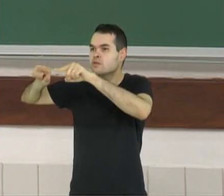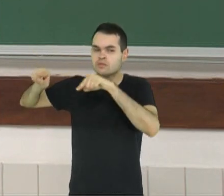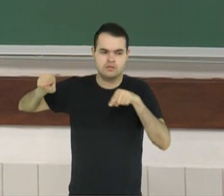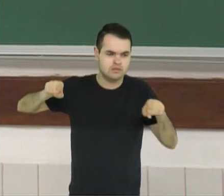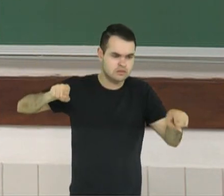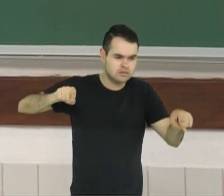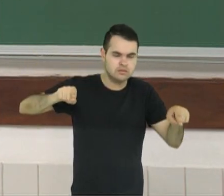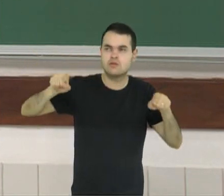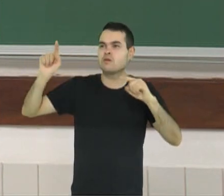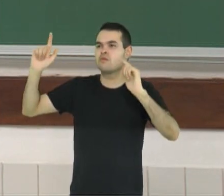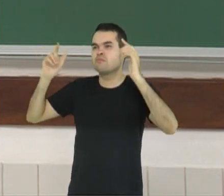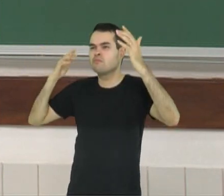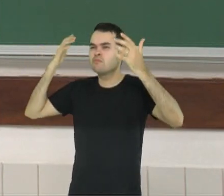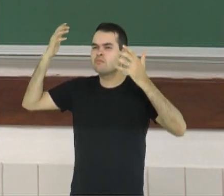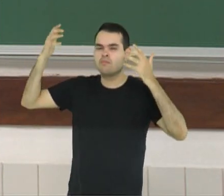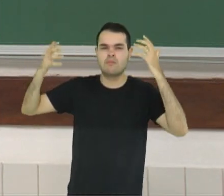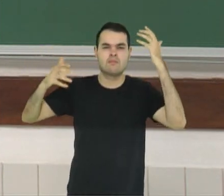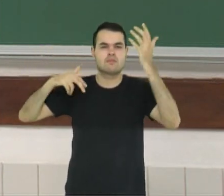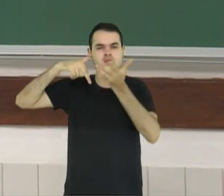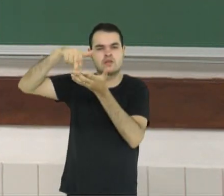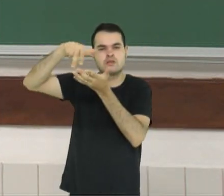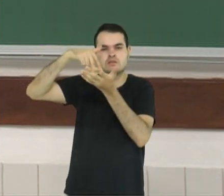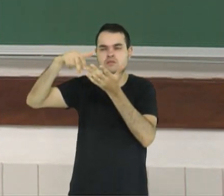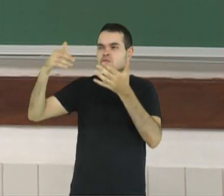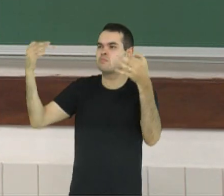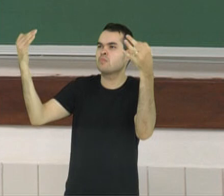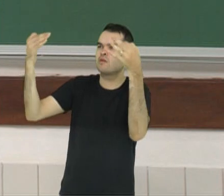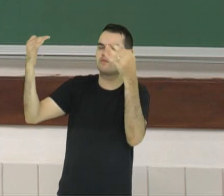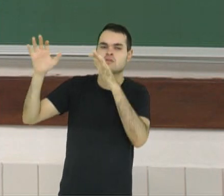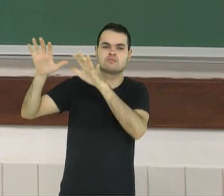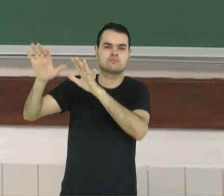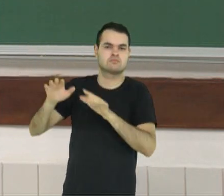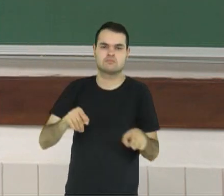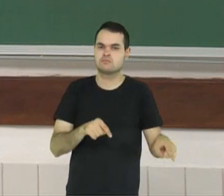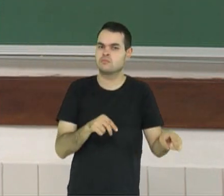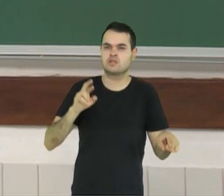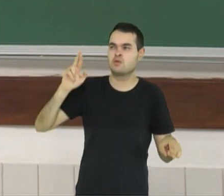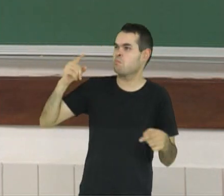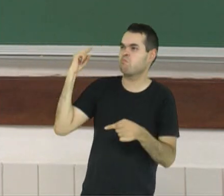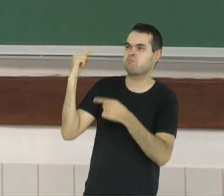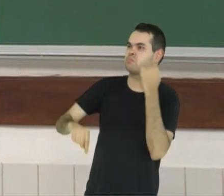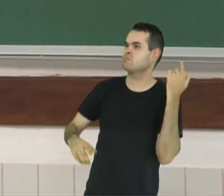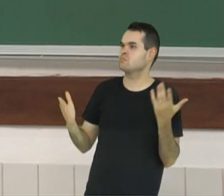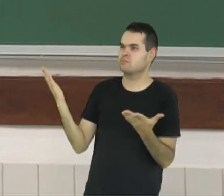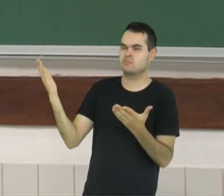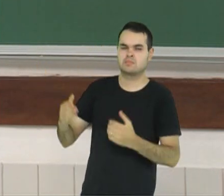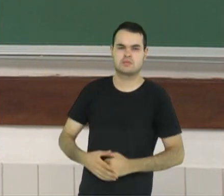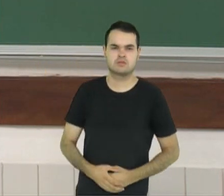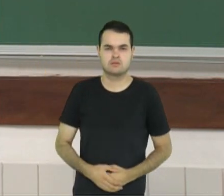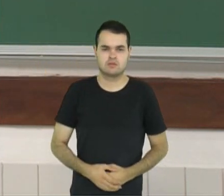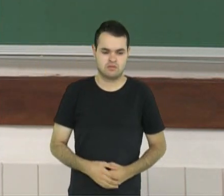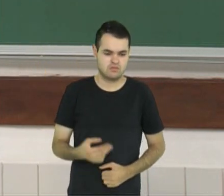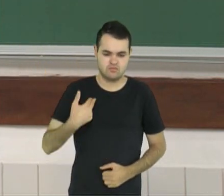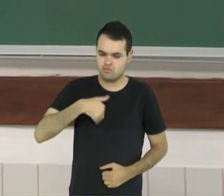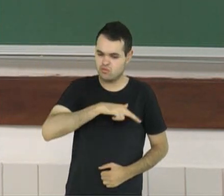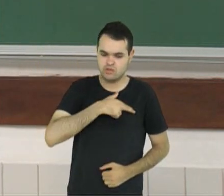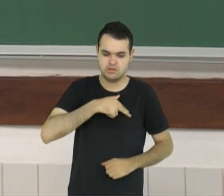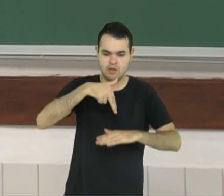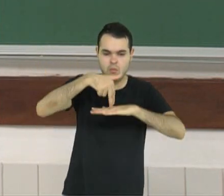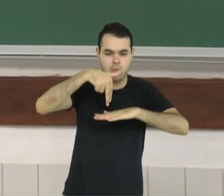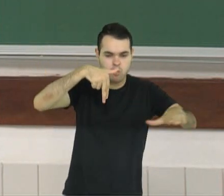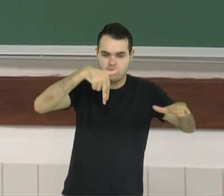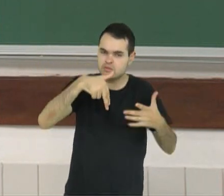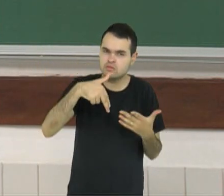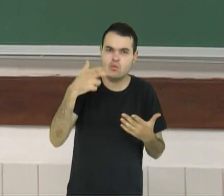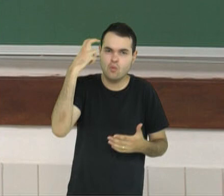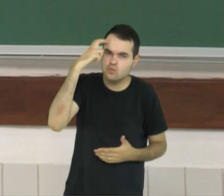dessa discoteca, dessa coisa perfeita, todo mundo com glamour, não era a realidade deles. Então, eles estavam assim, pessoas sem chão. Eles não tinham acesso à